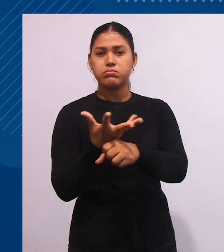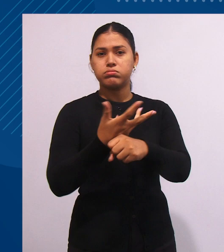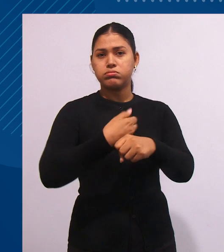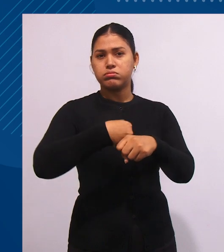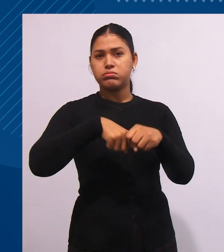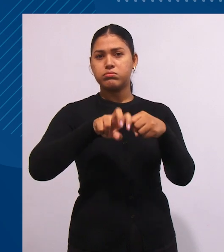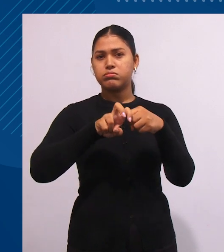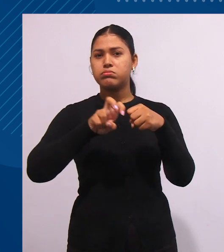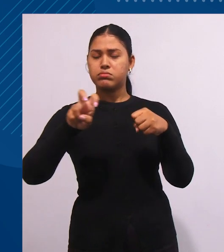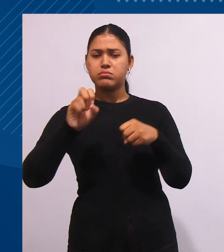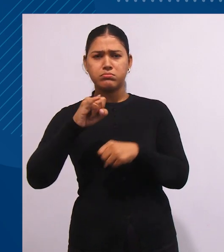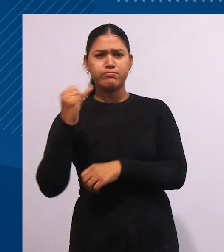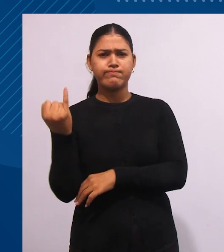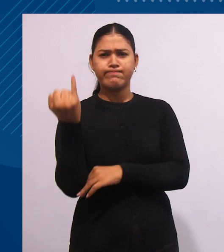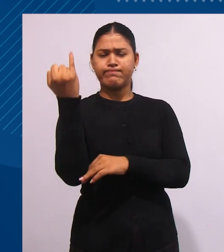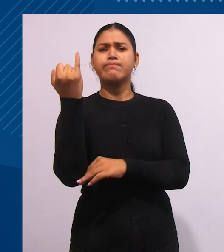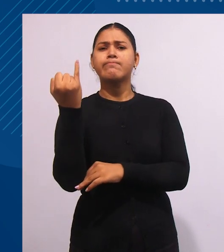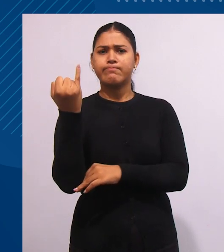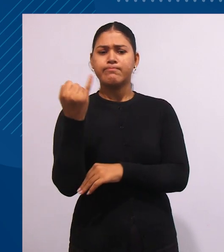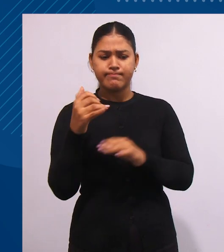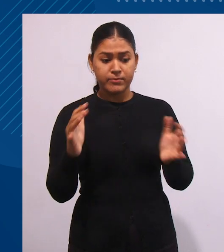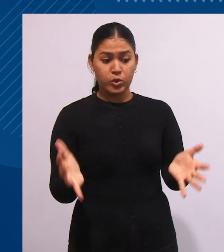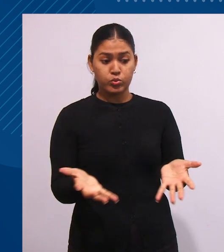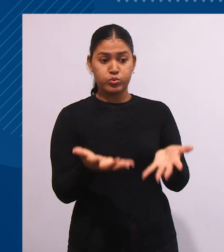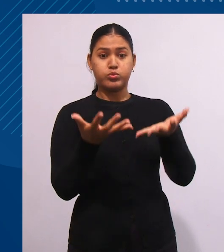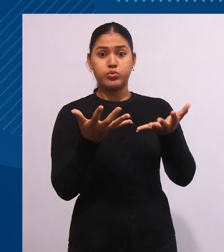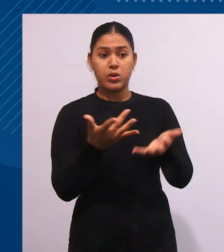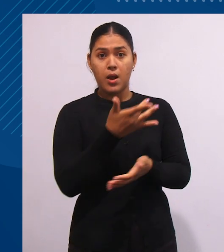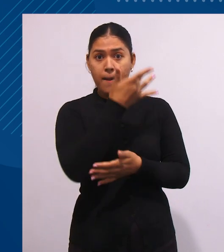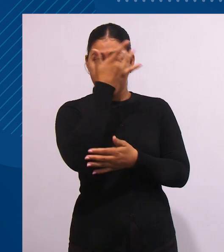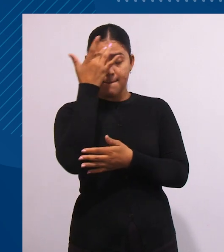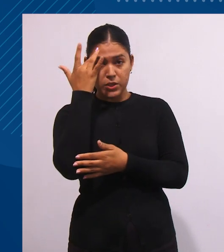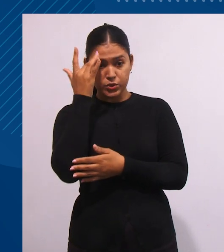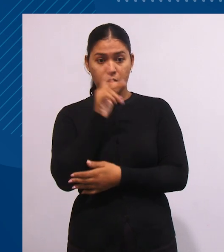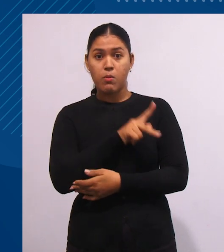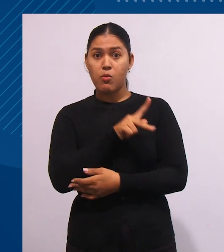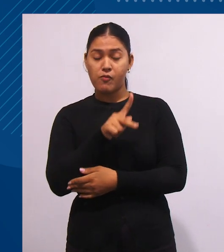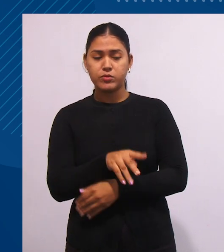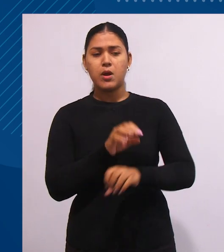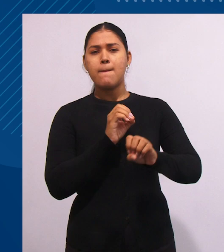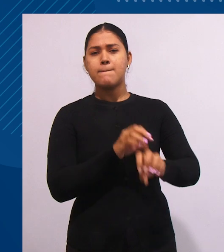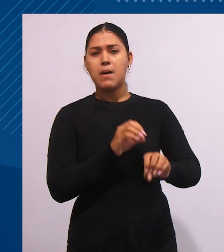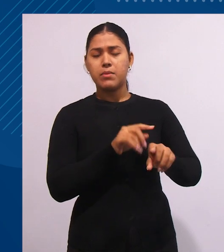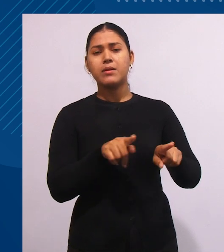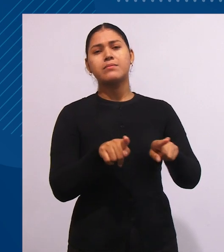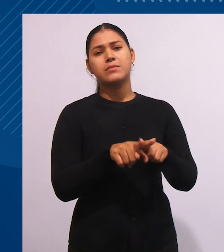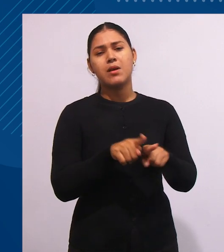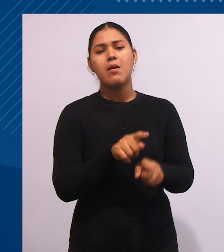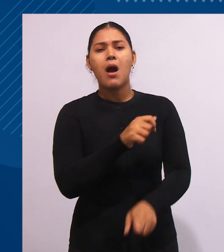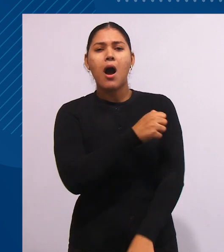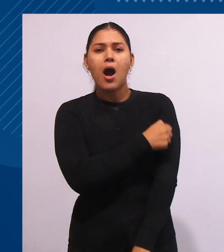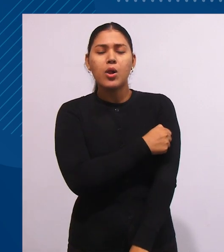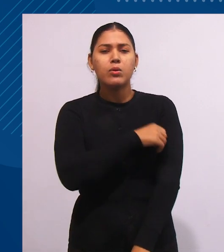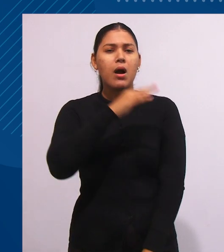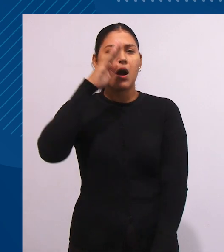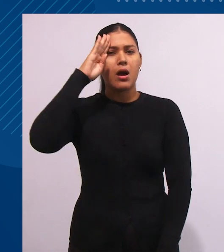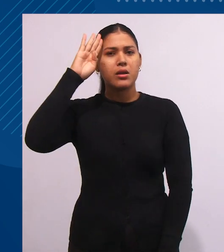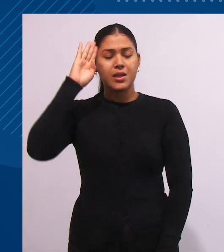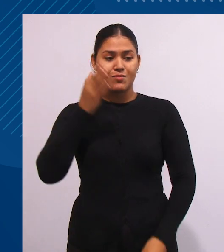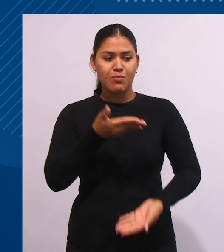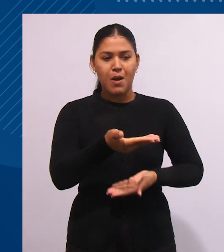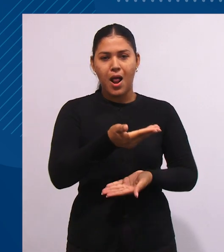profundamente enriquecedora e transformadora, né, tanto para os educadores, os professores, quanto para os acadêmicos, né, os